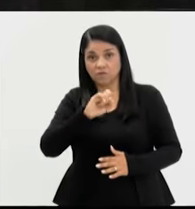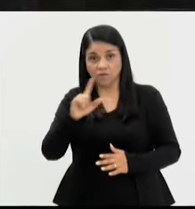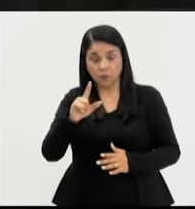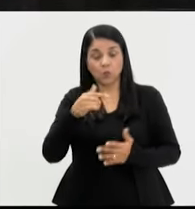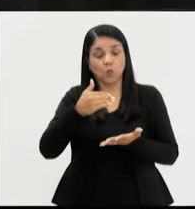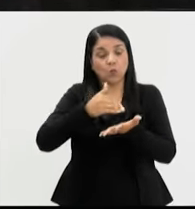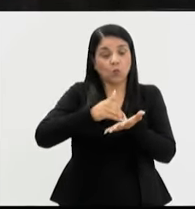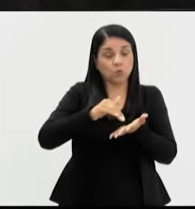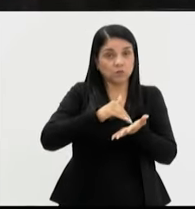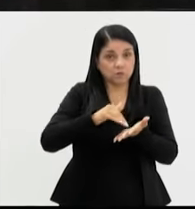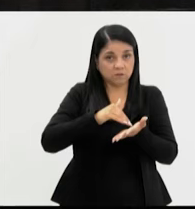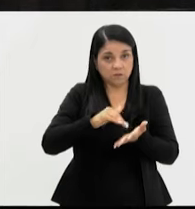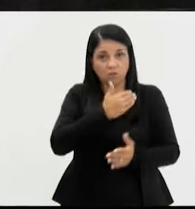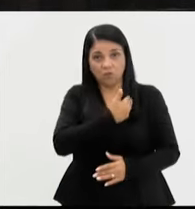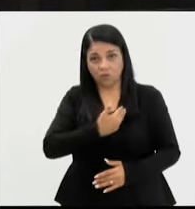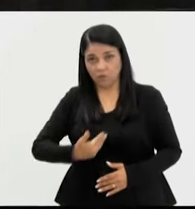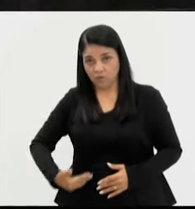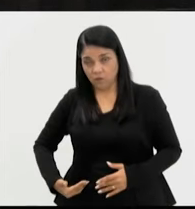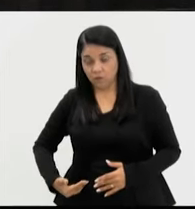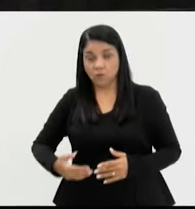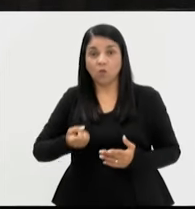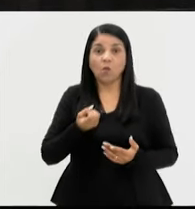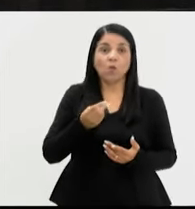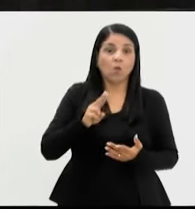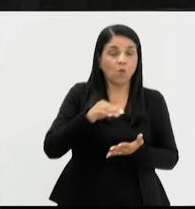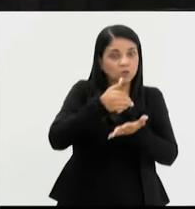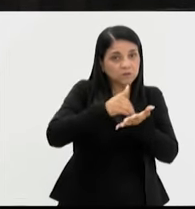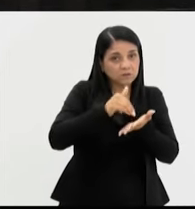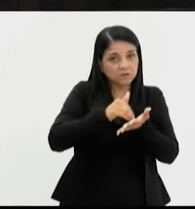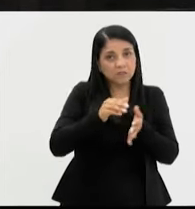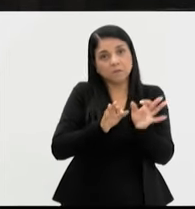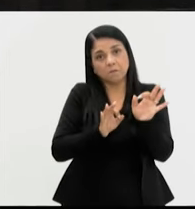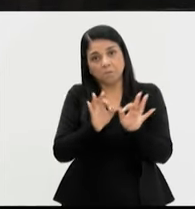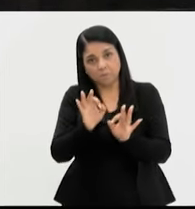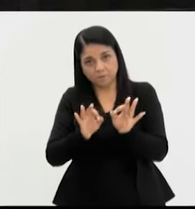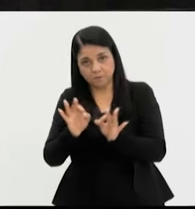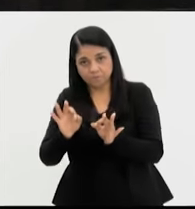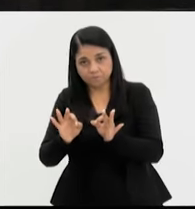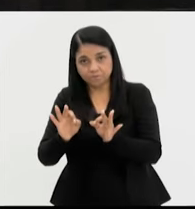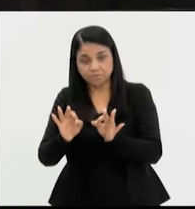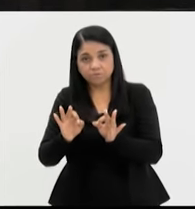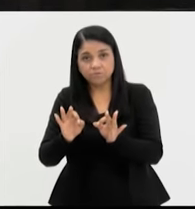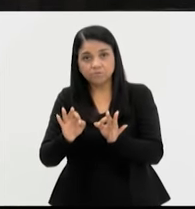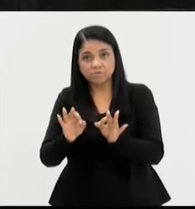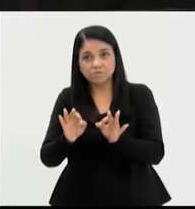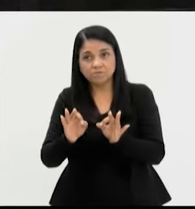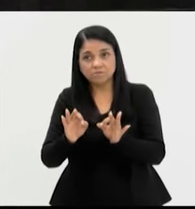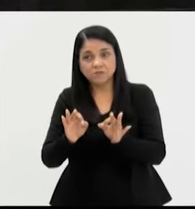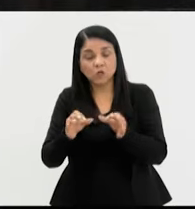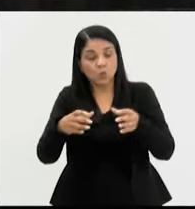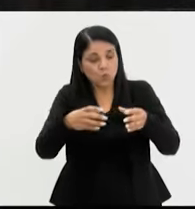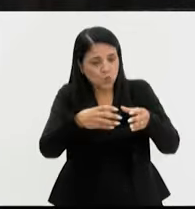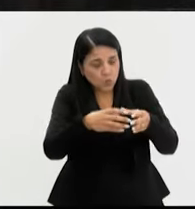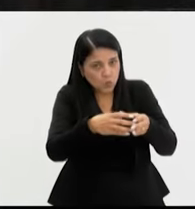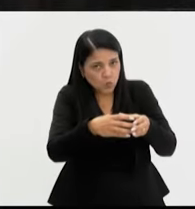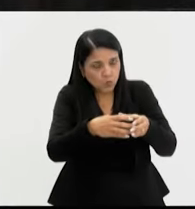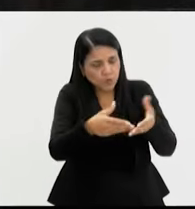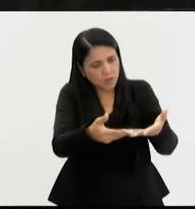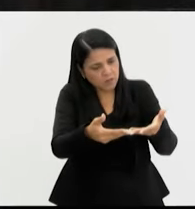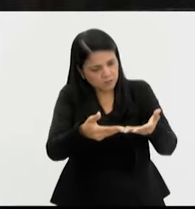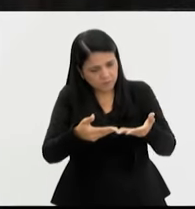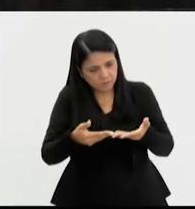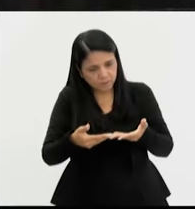de governo ou da secretaria de planejamento é receber um pequeno coletivo